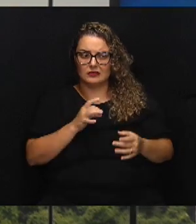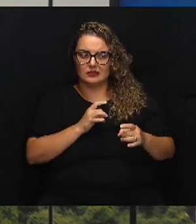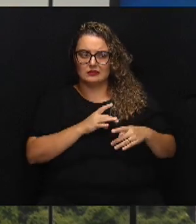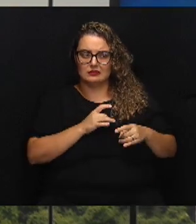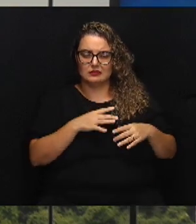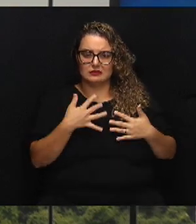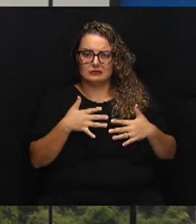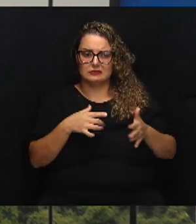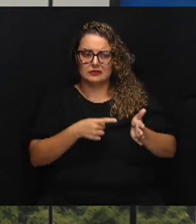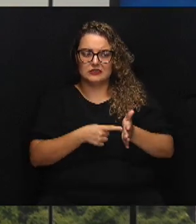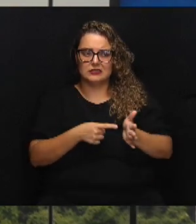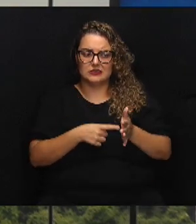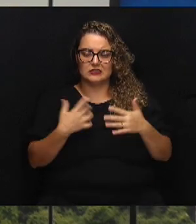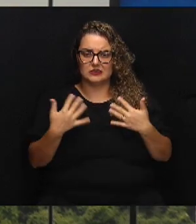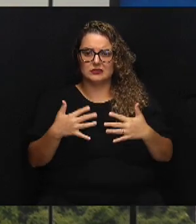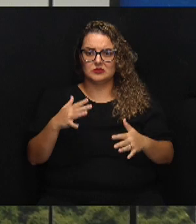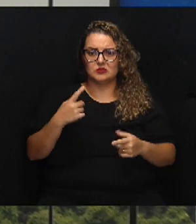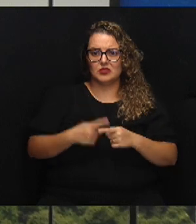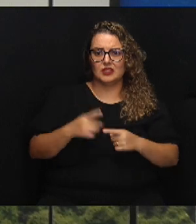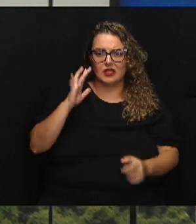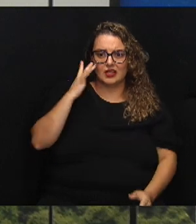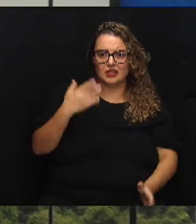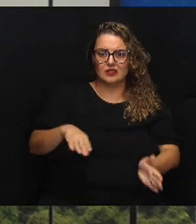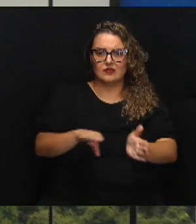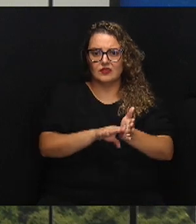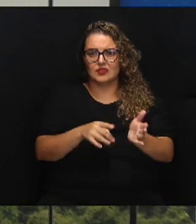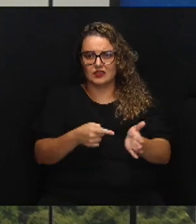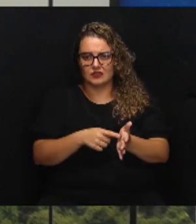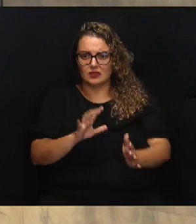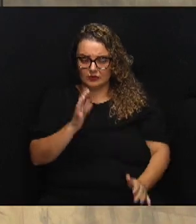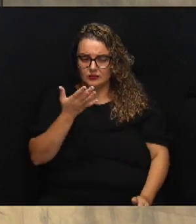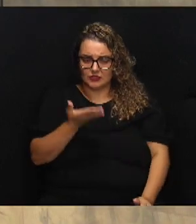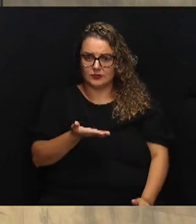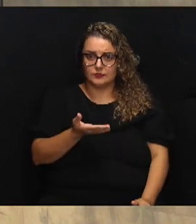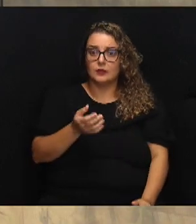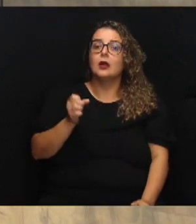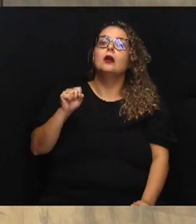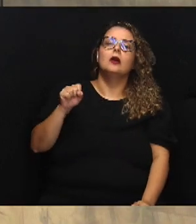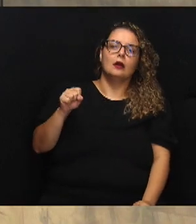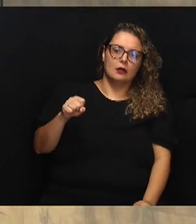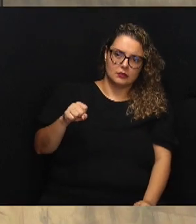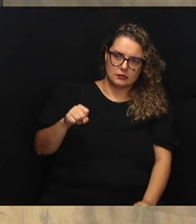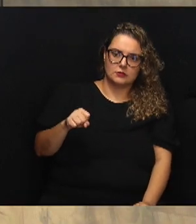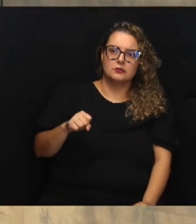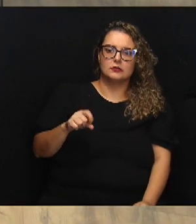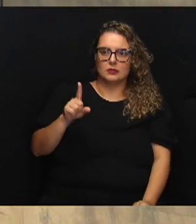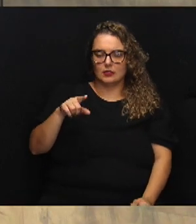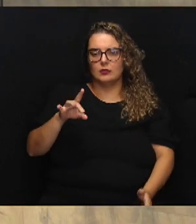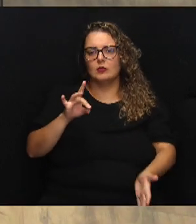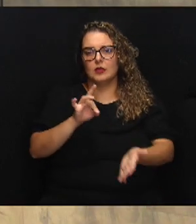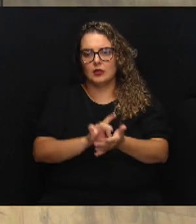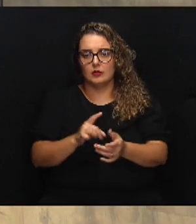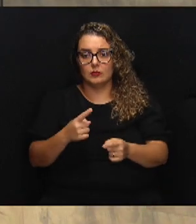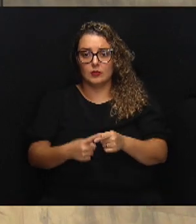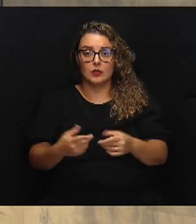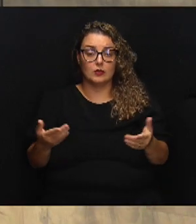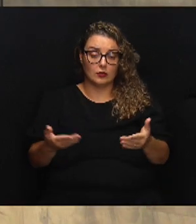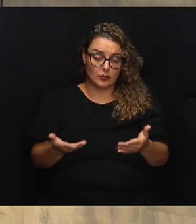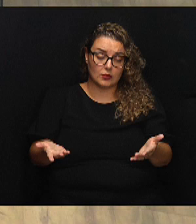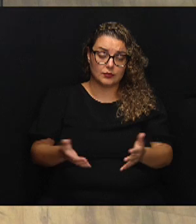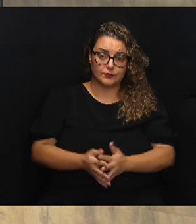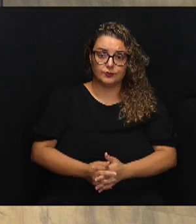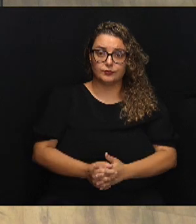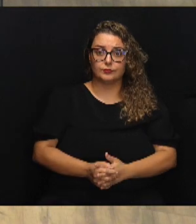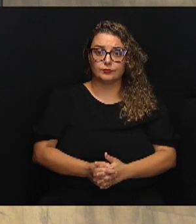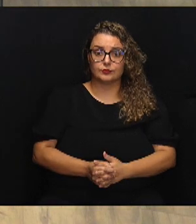fazer a denúncia, porque acha que vai chegar até ela, e isso acontece? Sim, com certeza, isso daí é uma realidade, até porque hoje, quem